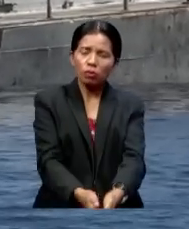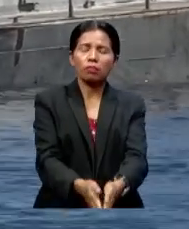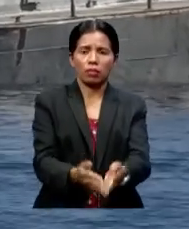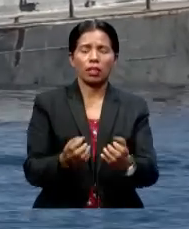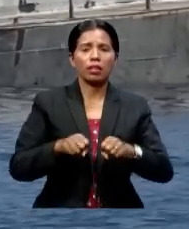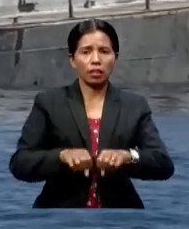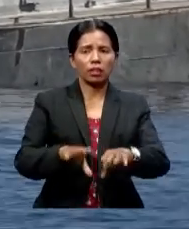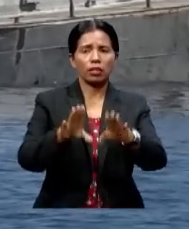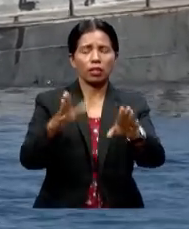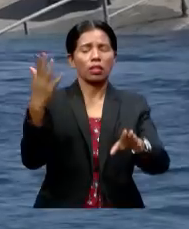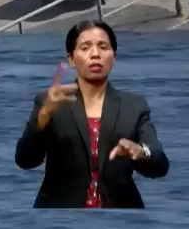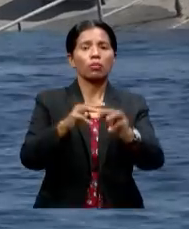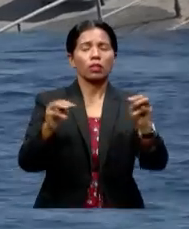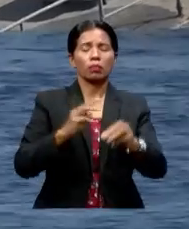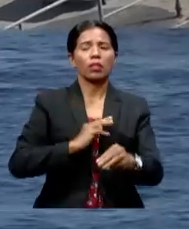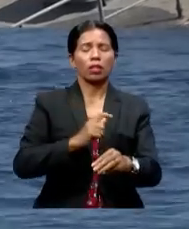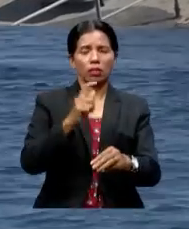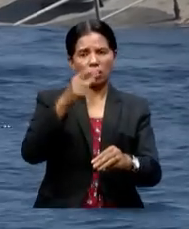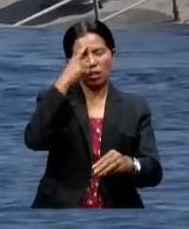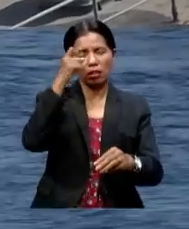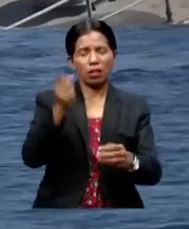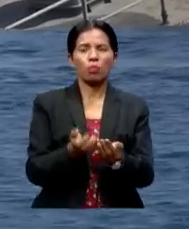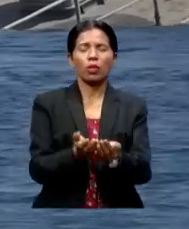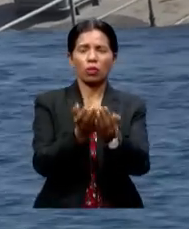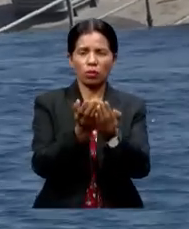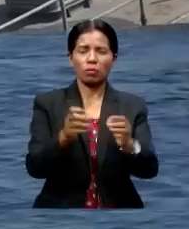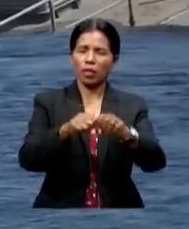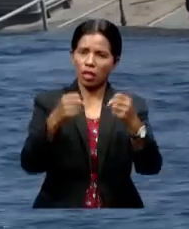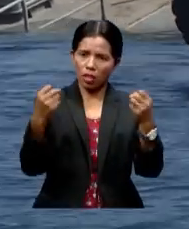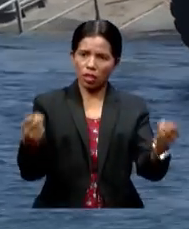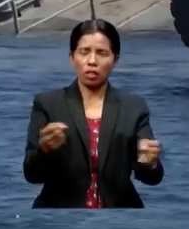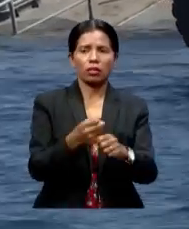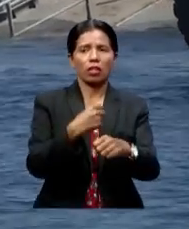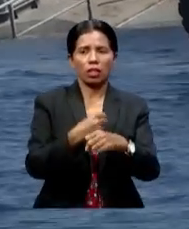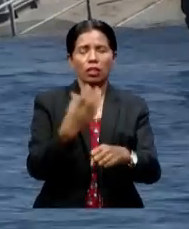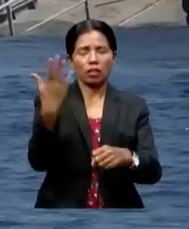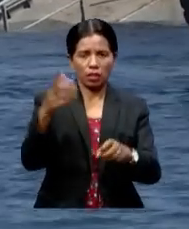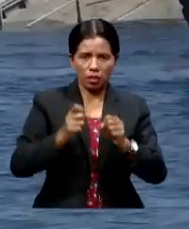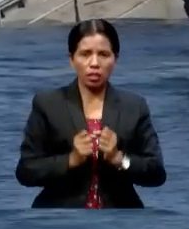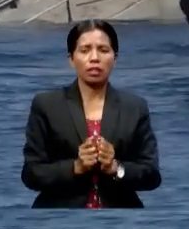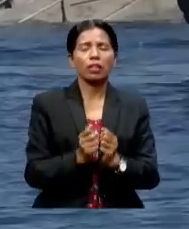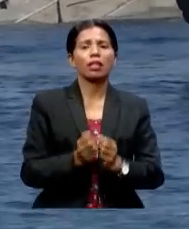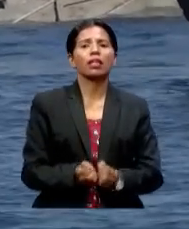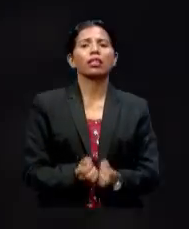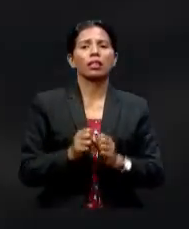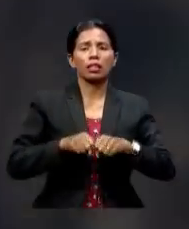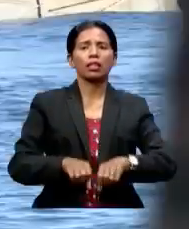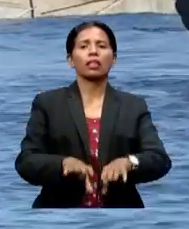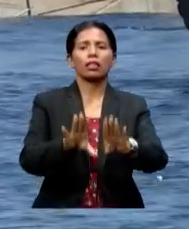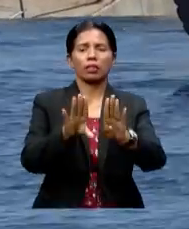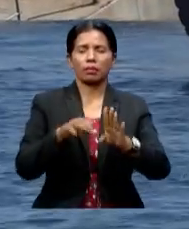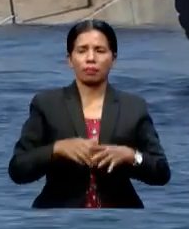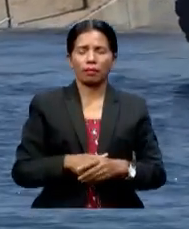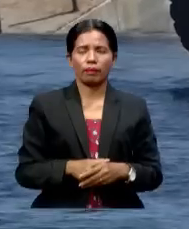Elimano, Município Manatutu, Tamba Correção Rola Diacona, Rorihala Operação Niatassi. Se suba o